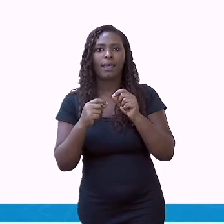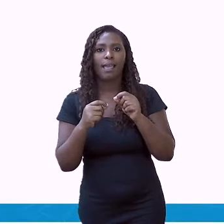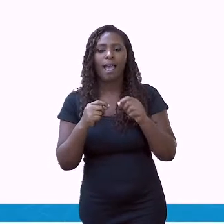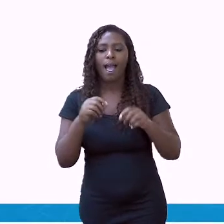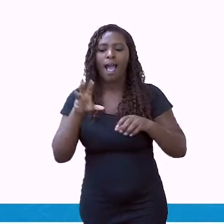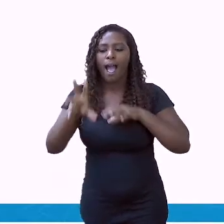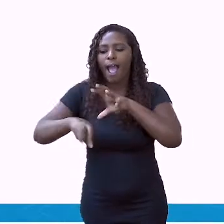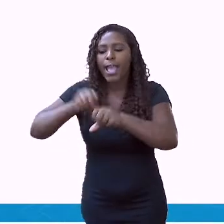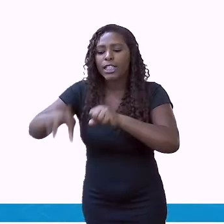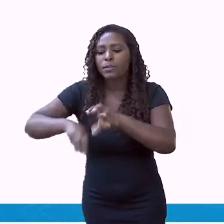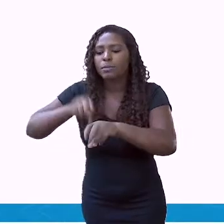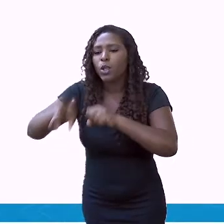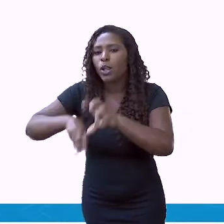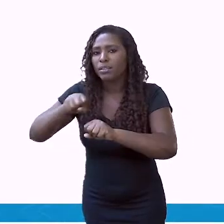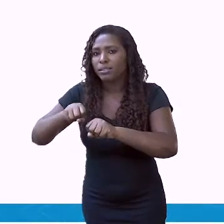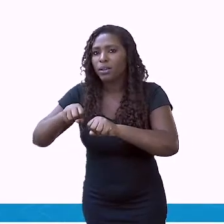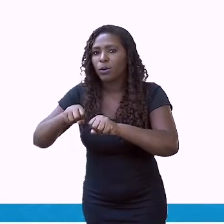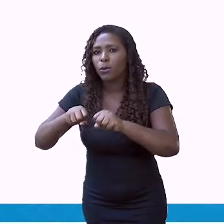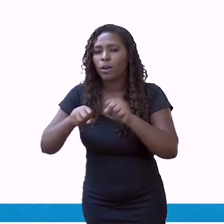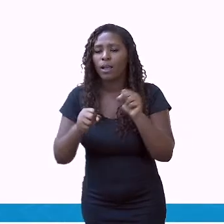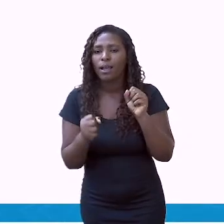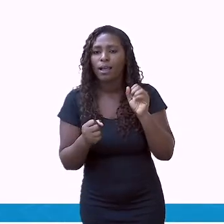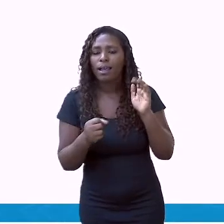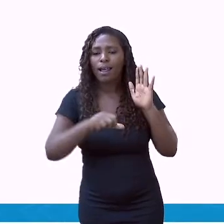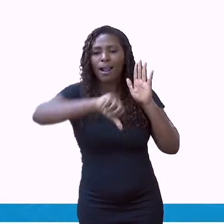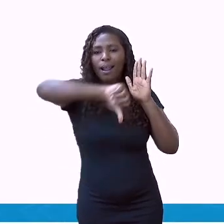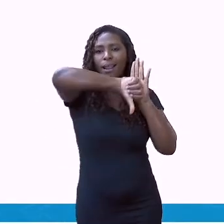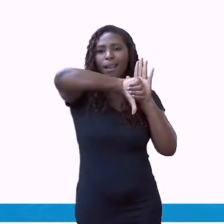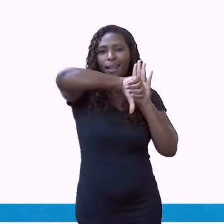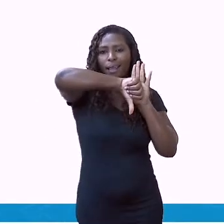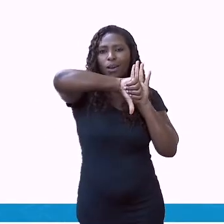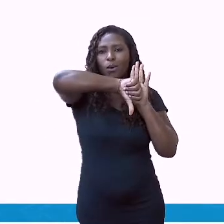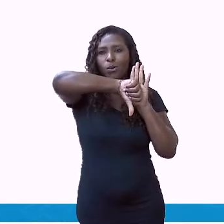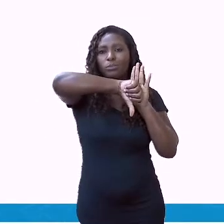é devastadora, ela destrói